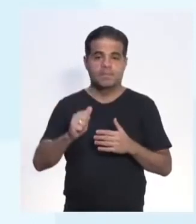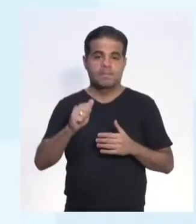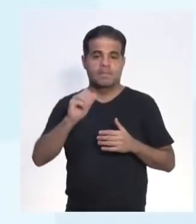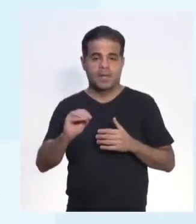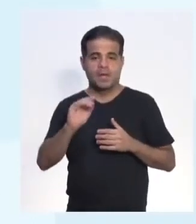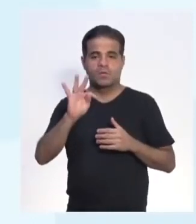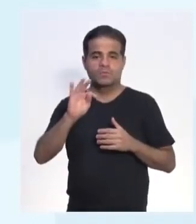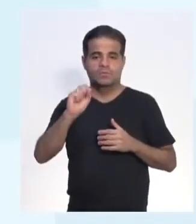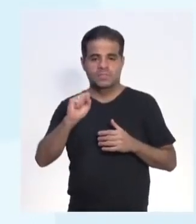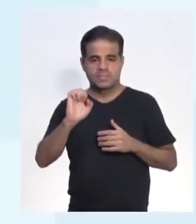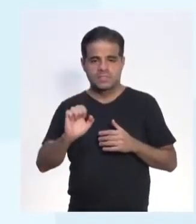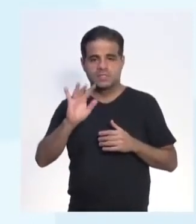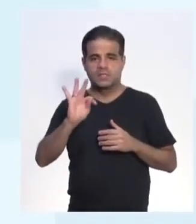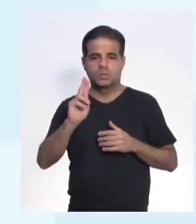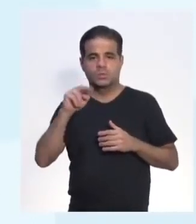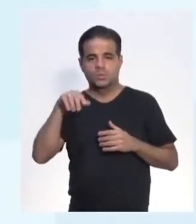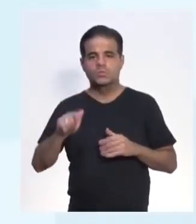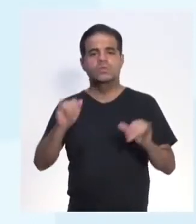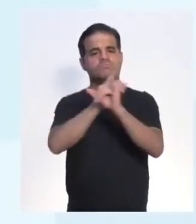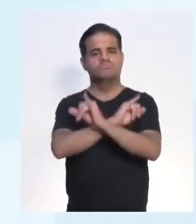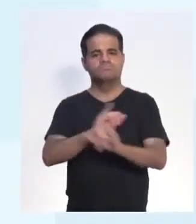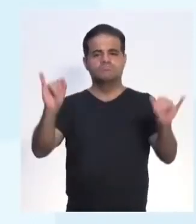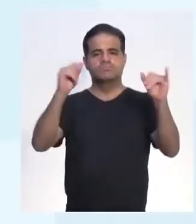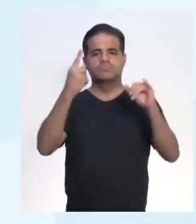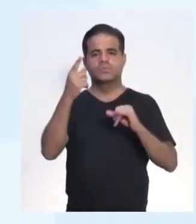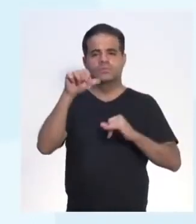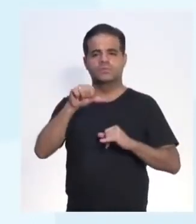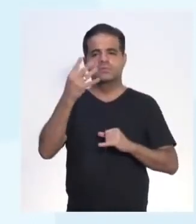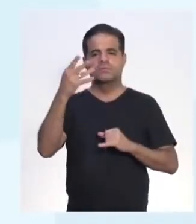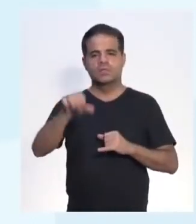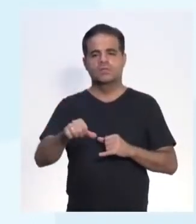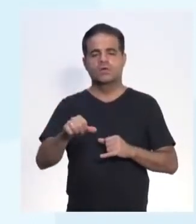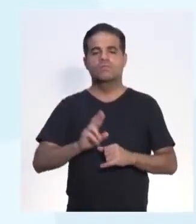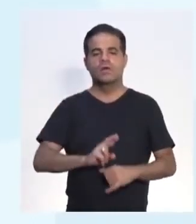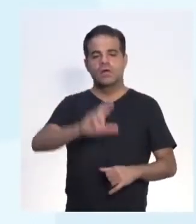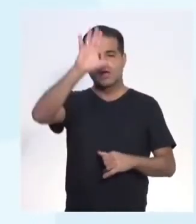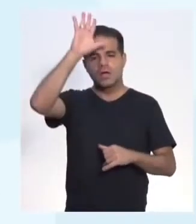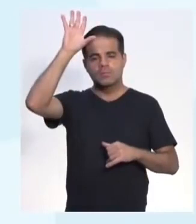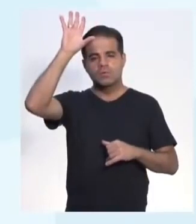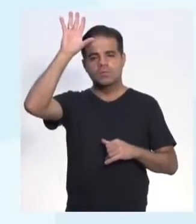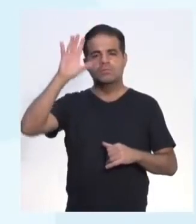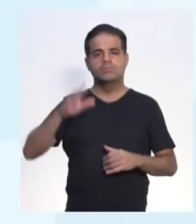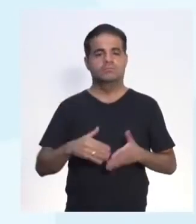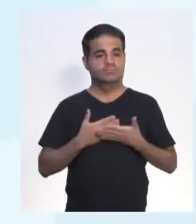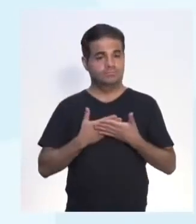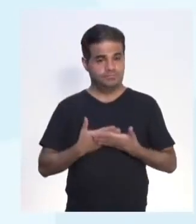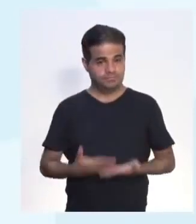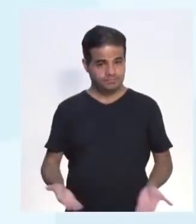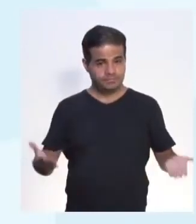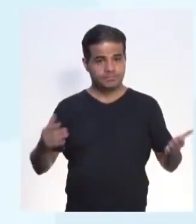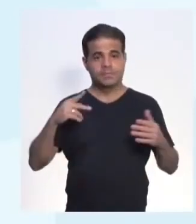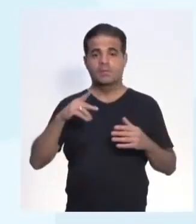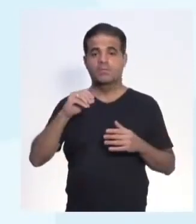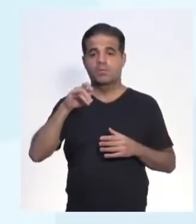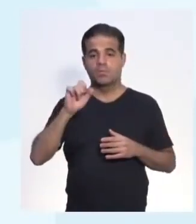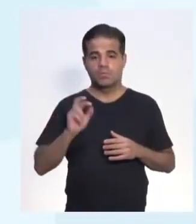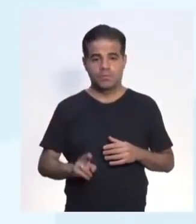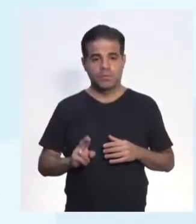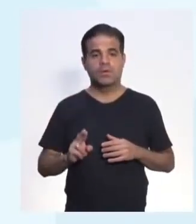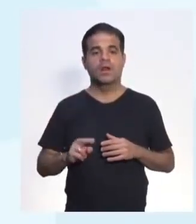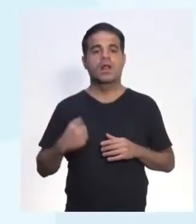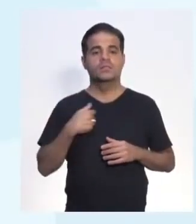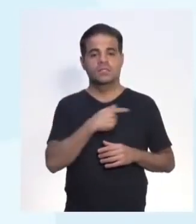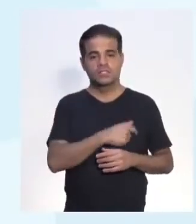em 49 a República Popular da China, aliada aí ao bloco comunista. Então, vamos